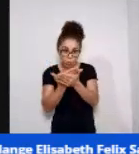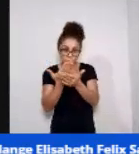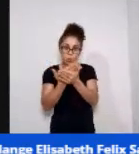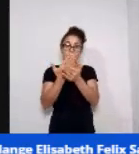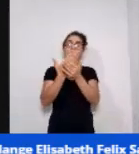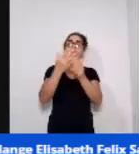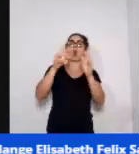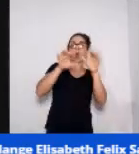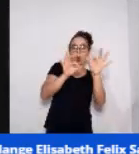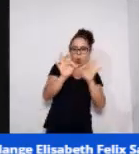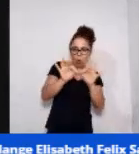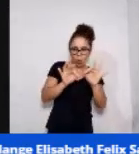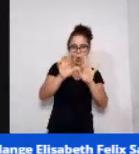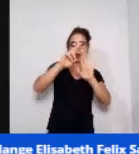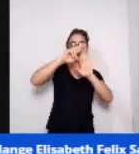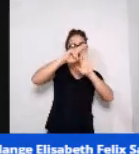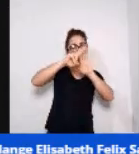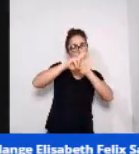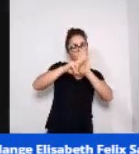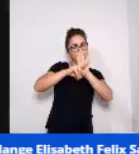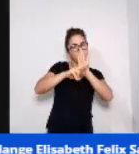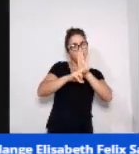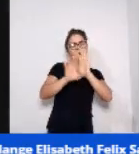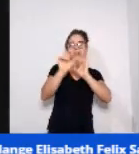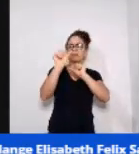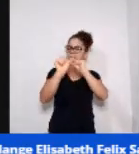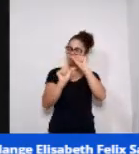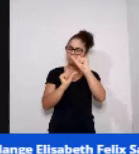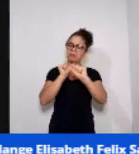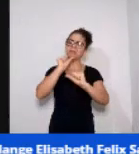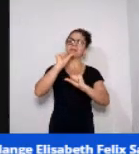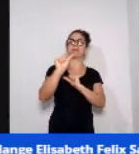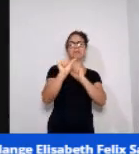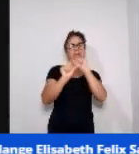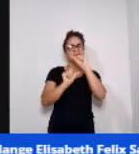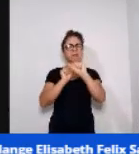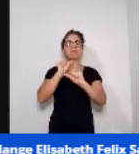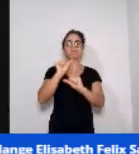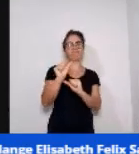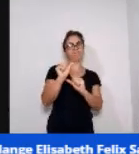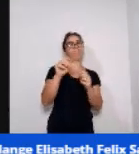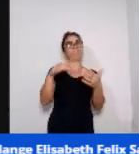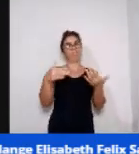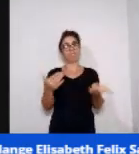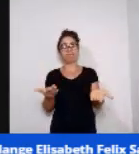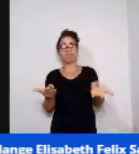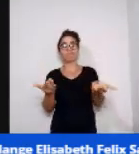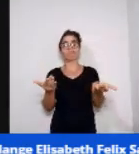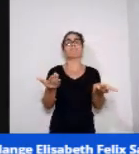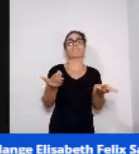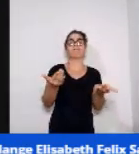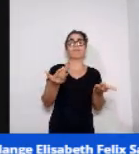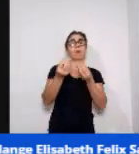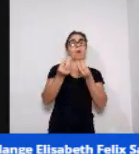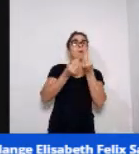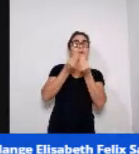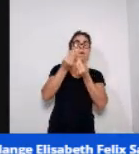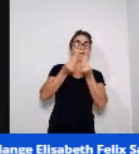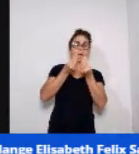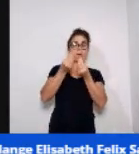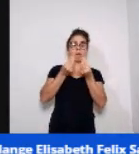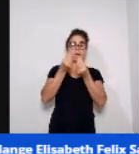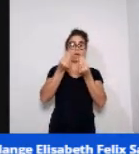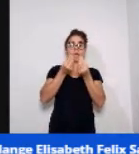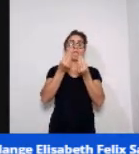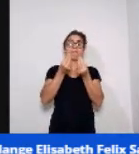bem, se fosse tentar seguir com essas mudanças, não é, professor? Mas quando chegou aquela